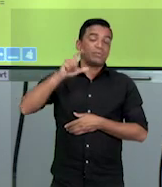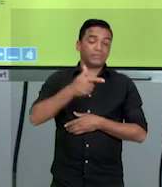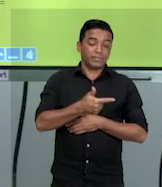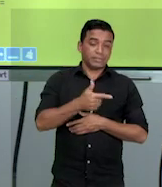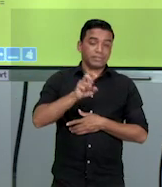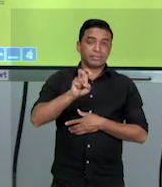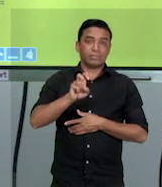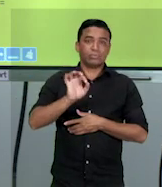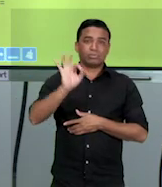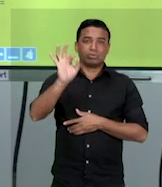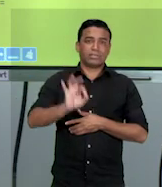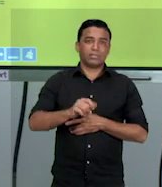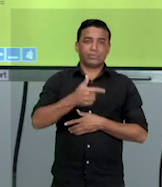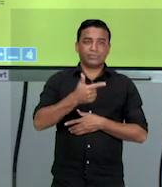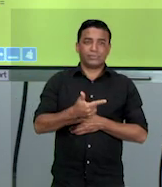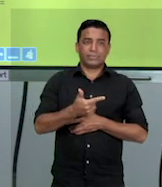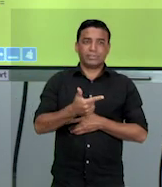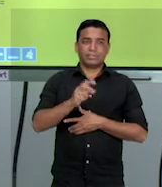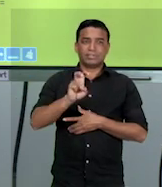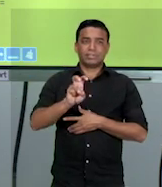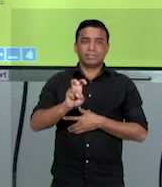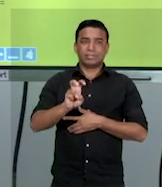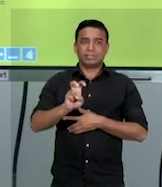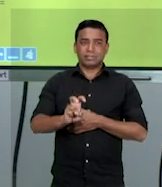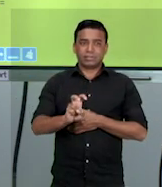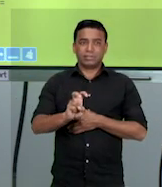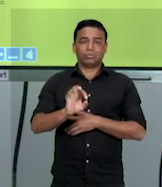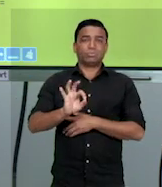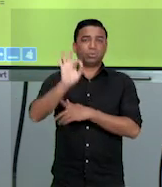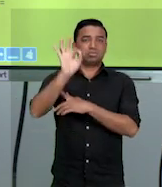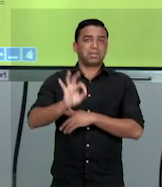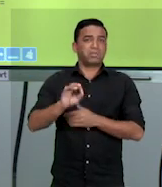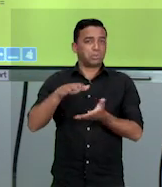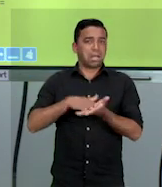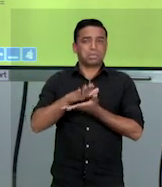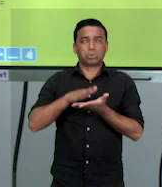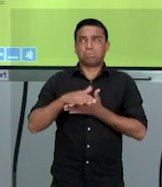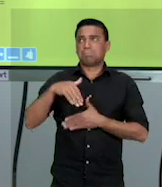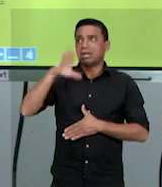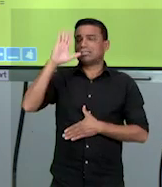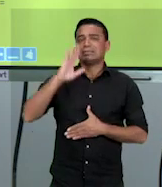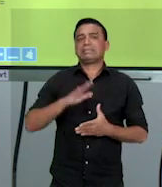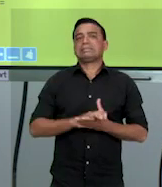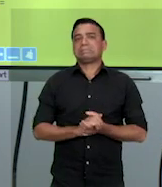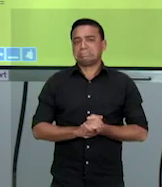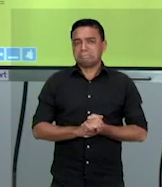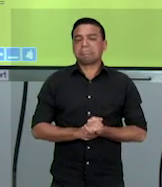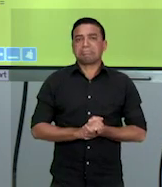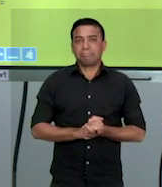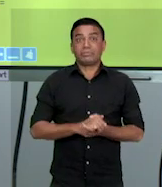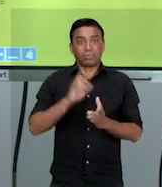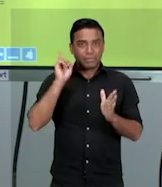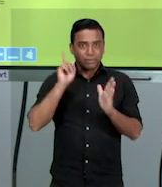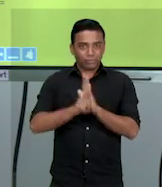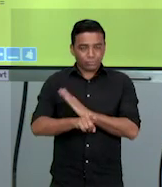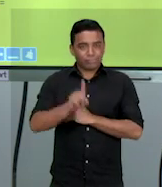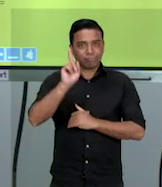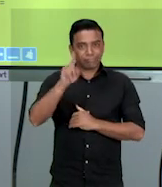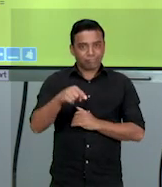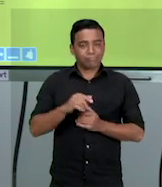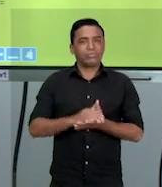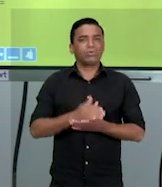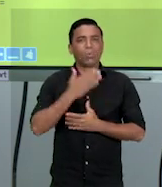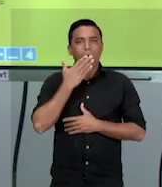25%, né? Então, é muita coisa aí de aumento no consumo de água. A pergunta foi: qual